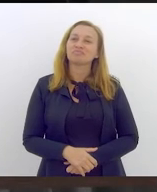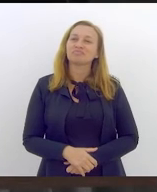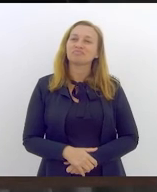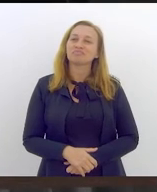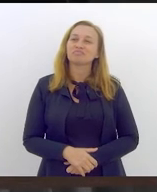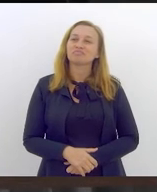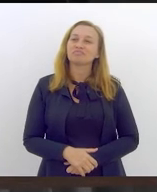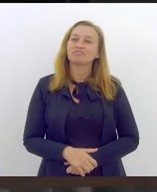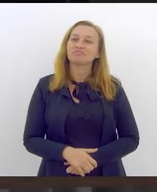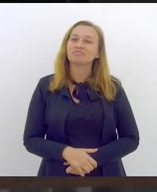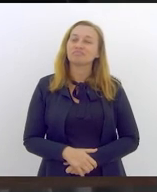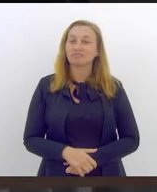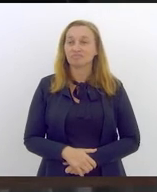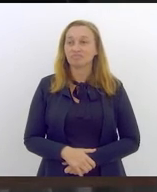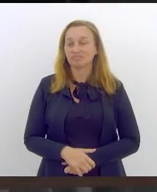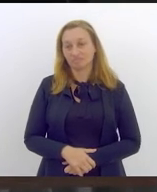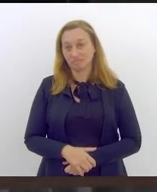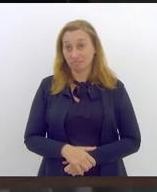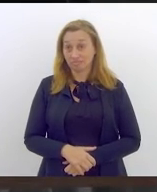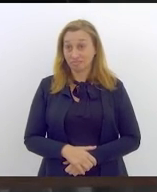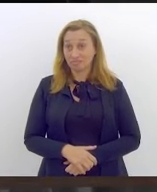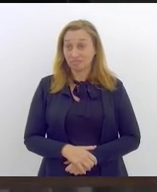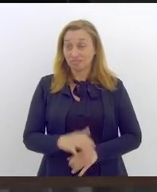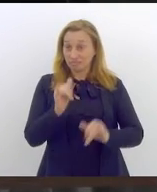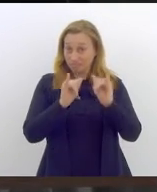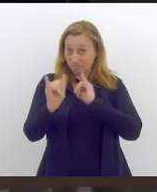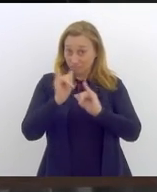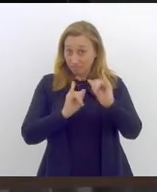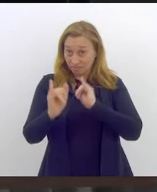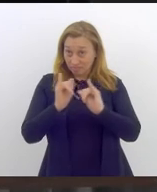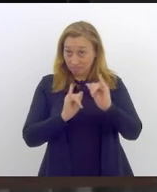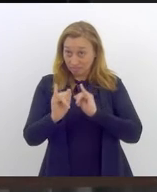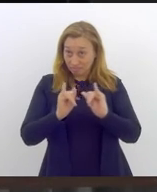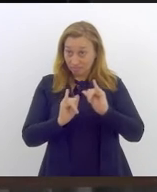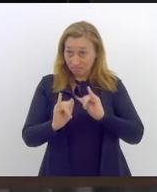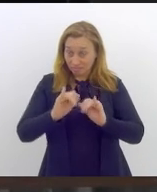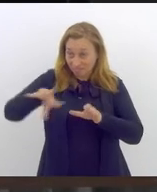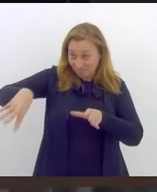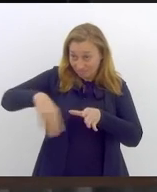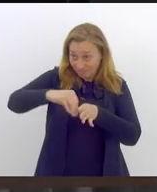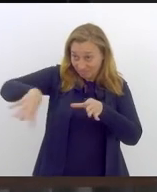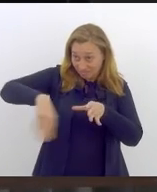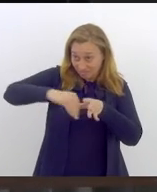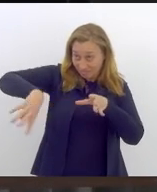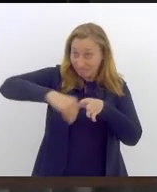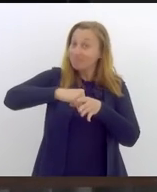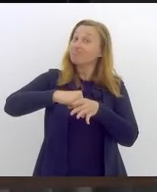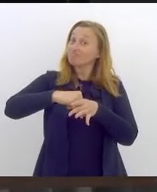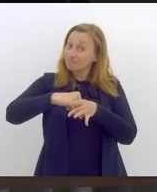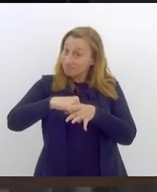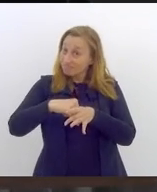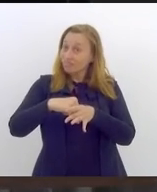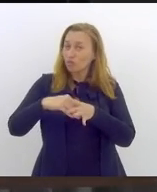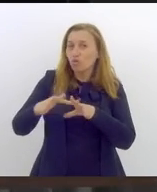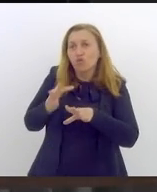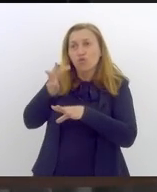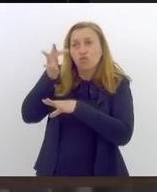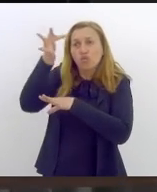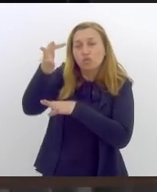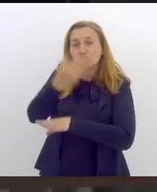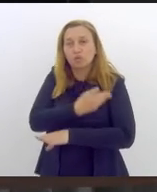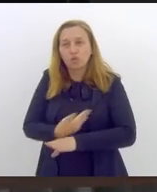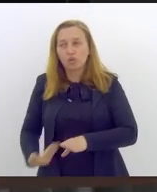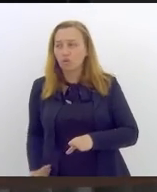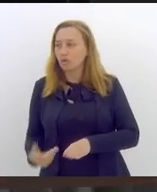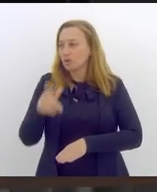as seguintes iniciativas que deverão ser implementadas no futuro o